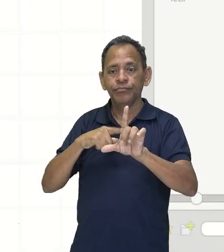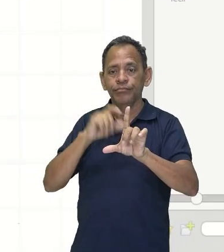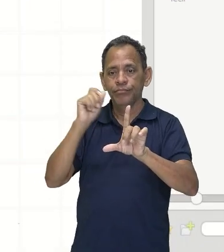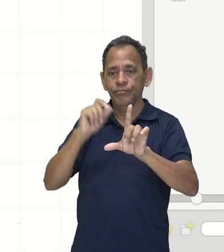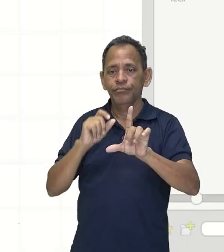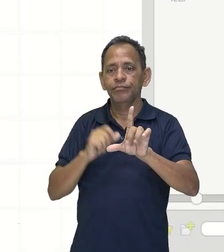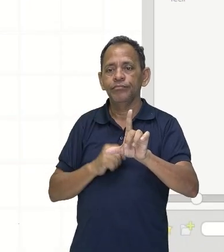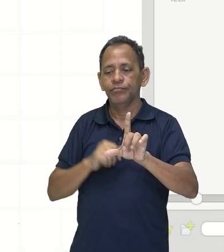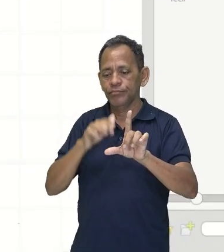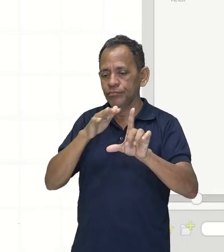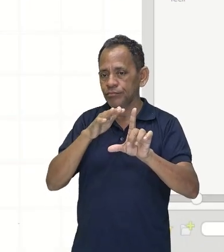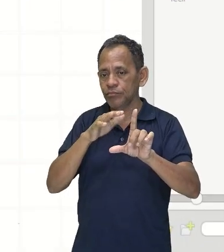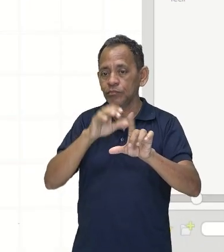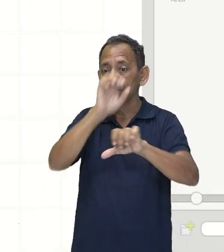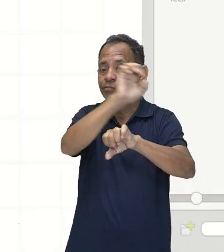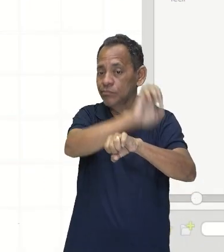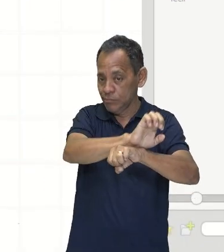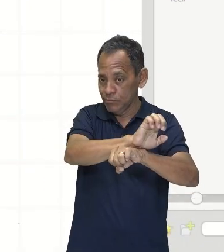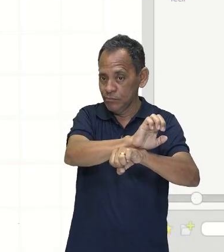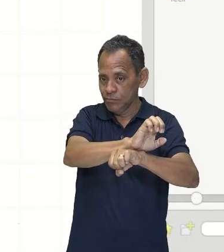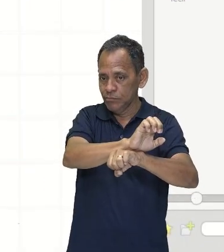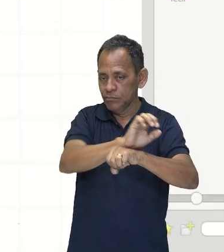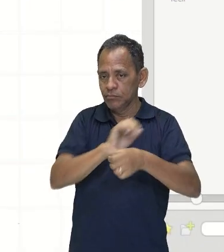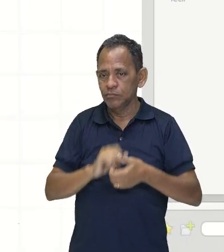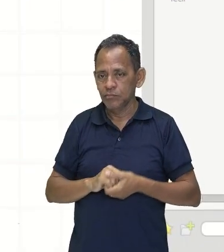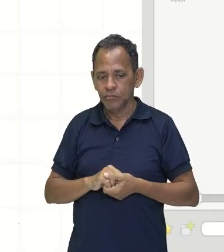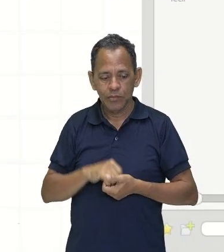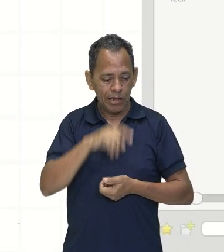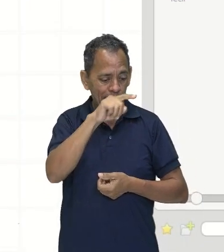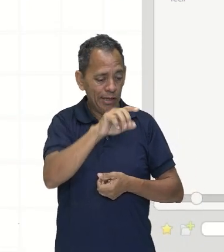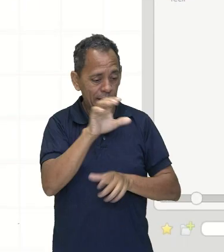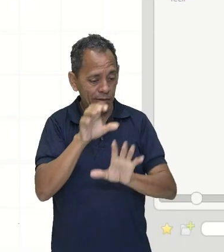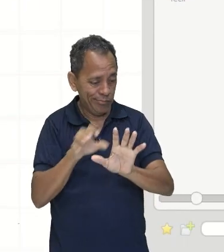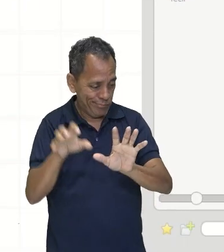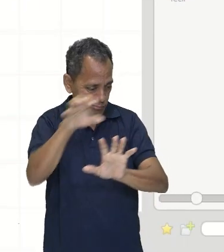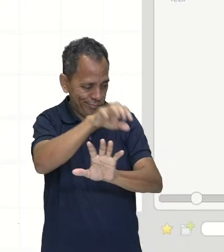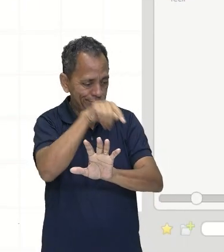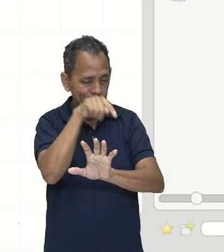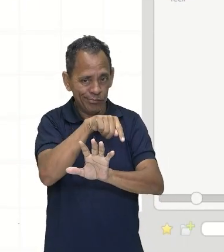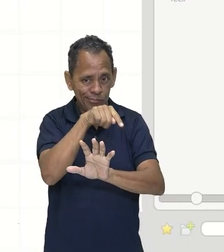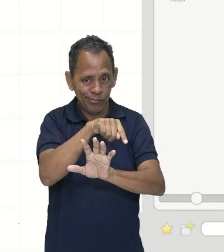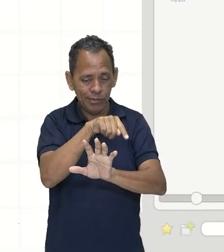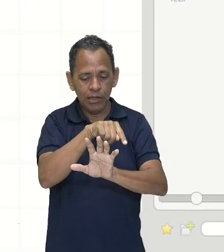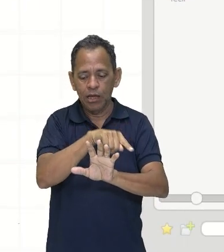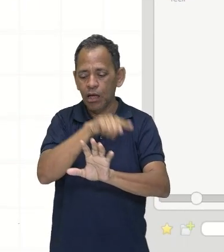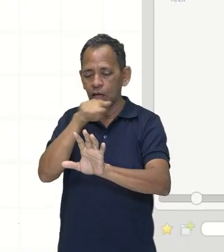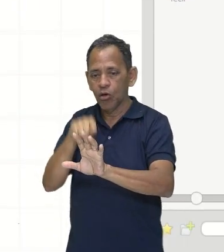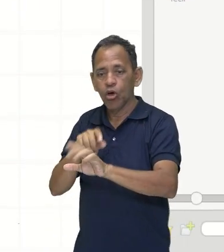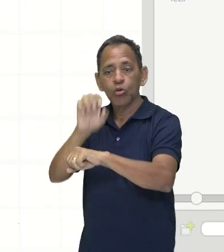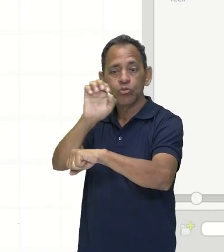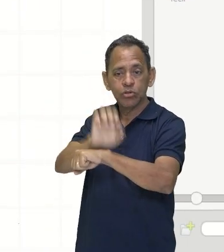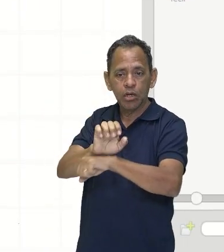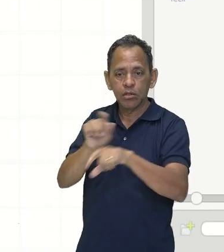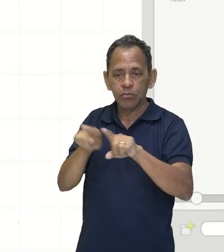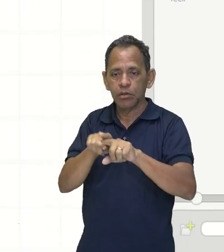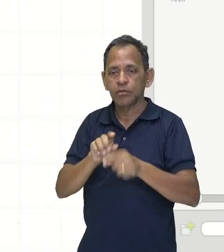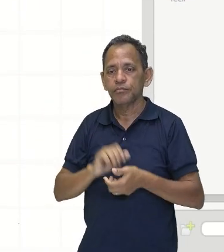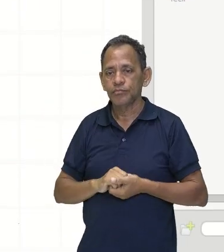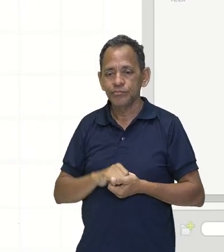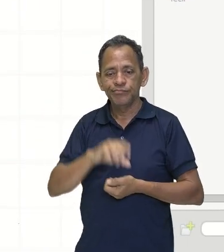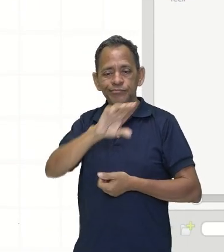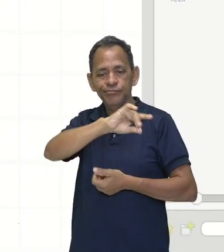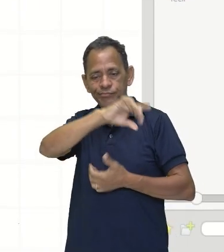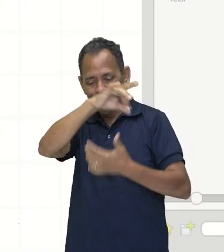por estado, né? Nós vimos aí pelas 5 regiões e aqui nós temos, olha, estados, né, de cada uma